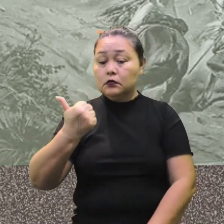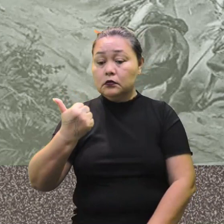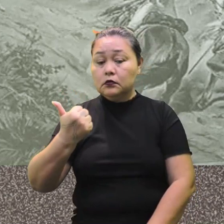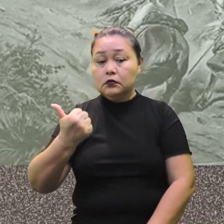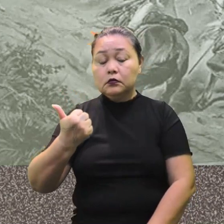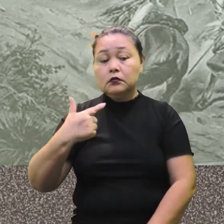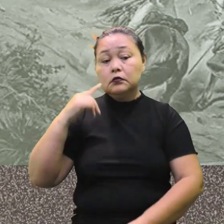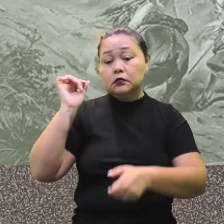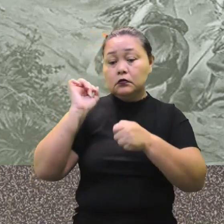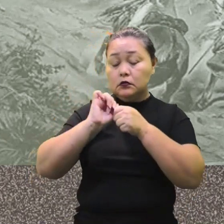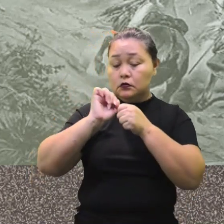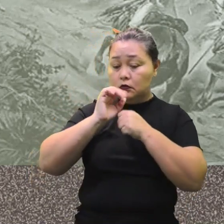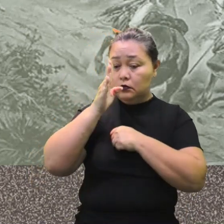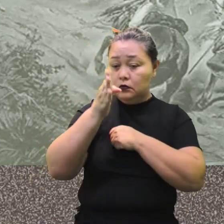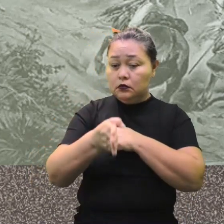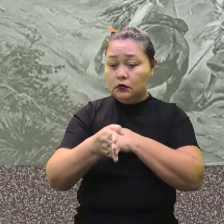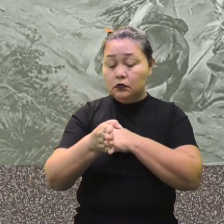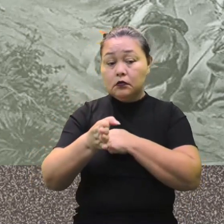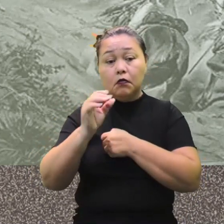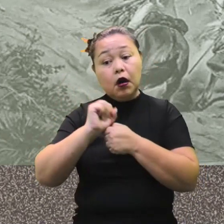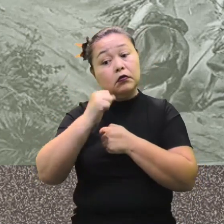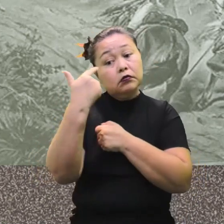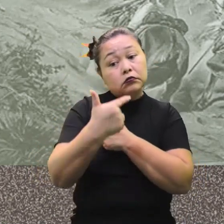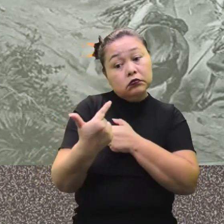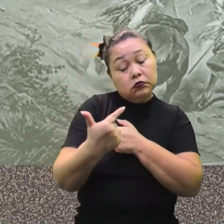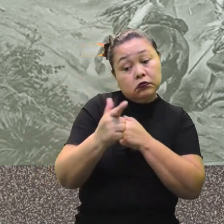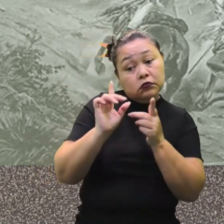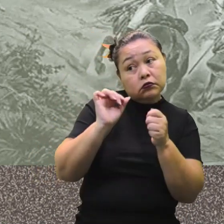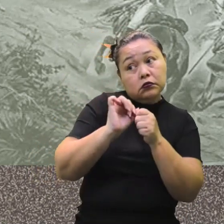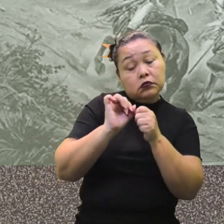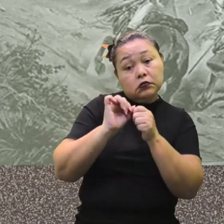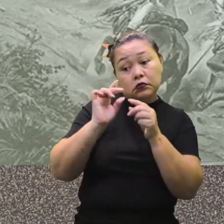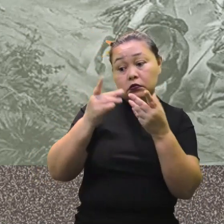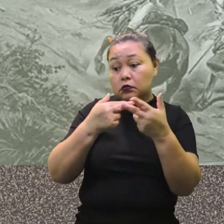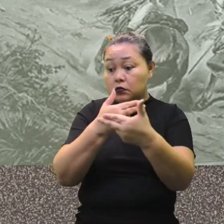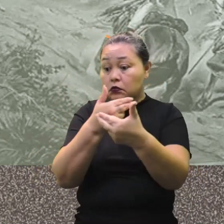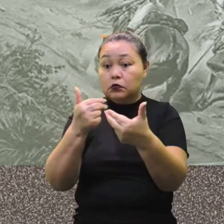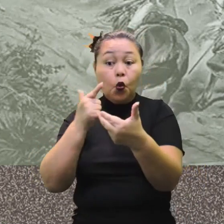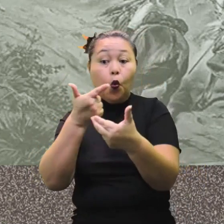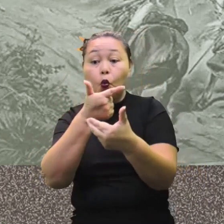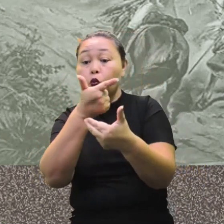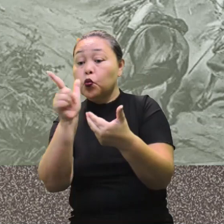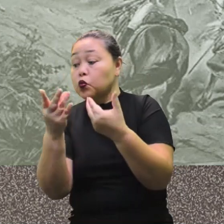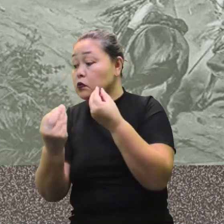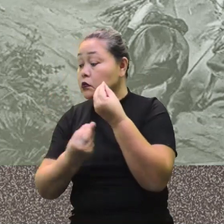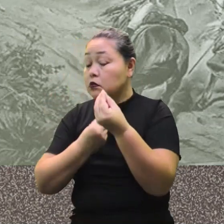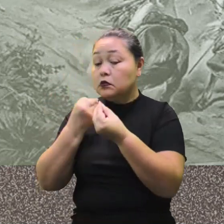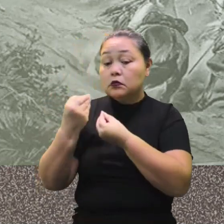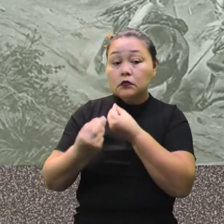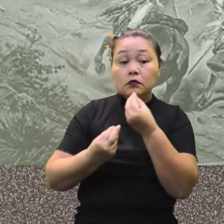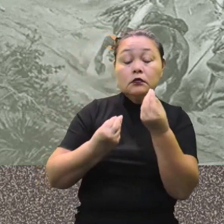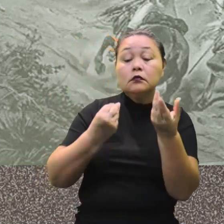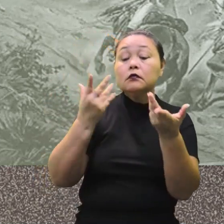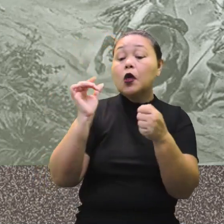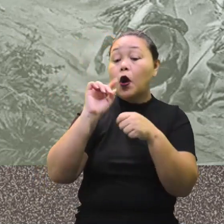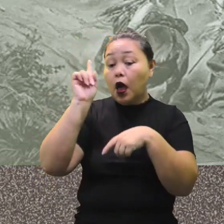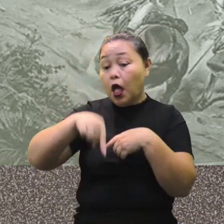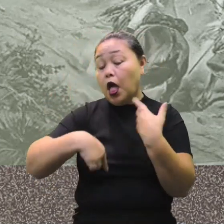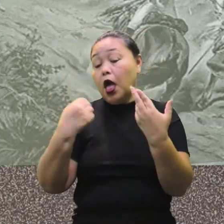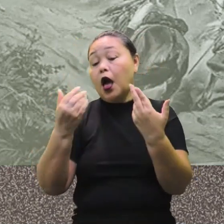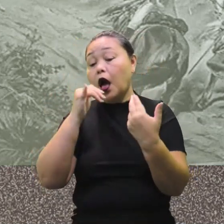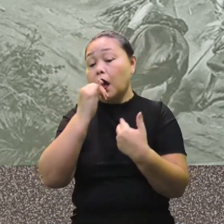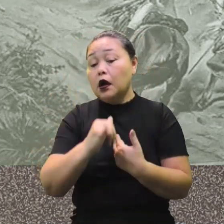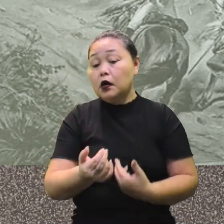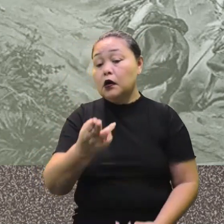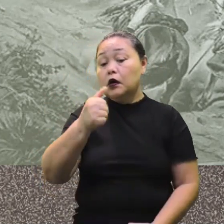que é feita diretamente, ou ela pode ser secundária, que ela é feita por meio de outros mecanismos, como é a energia nuclear, que